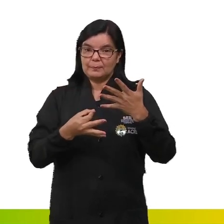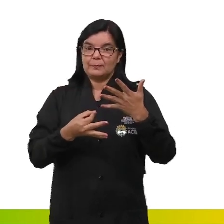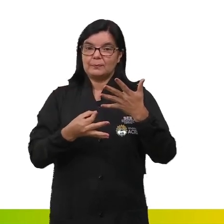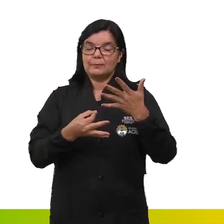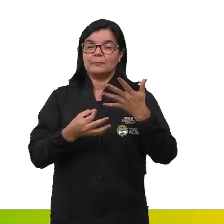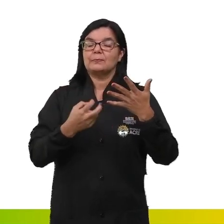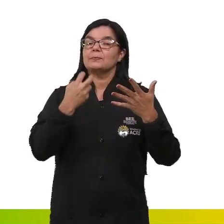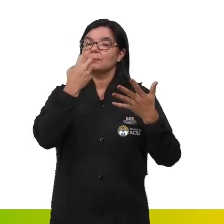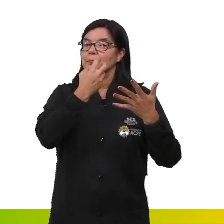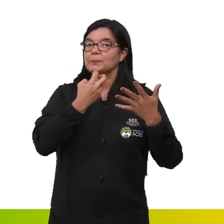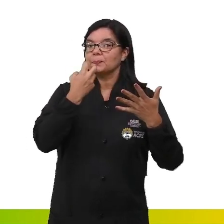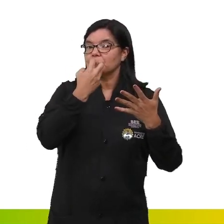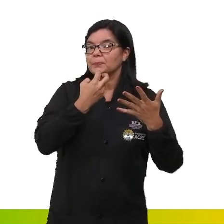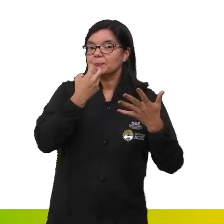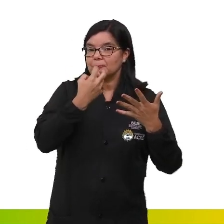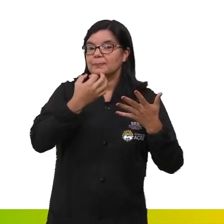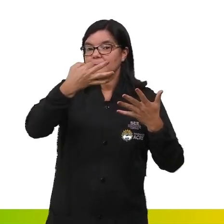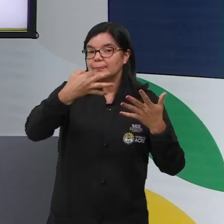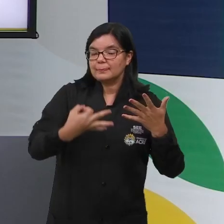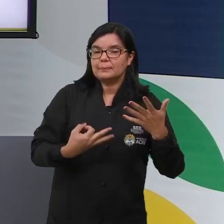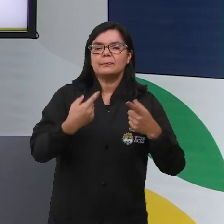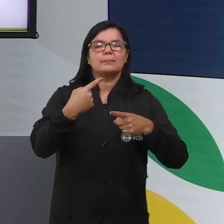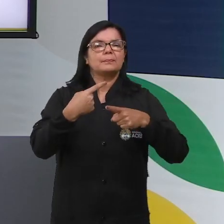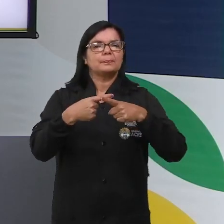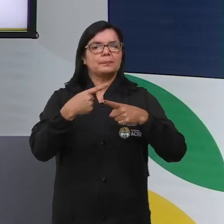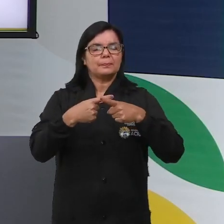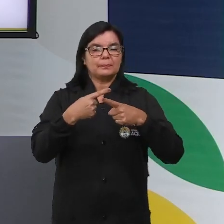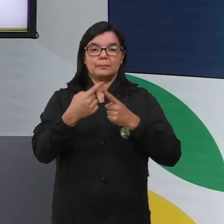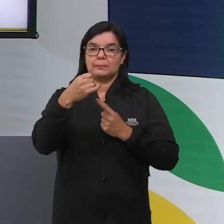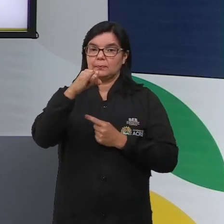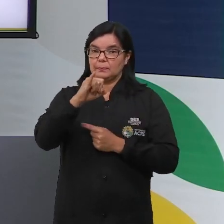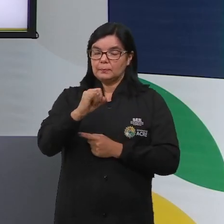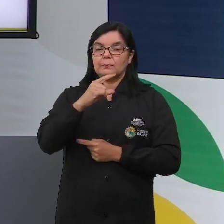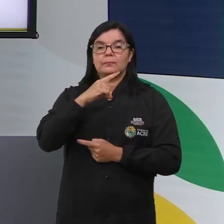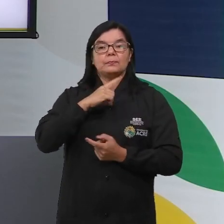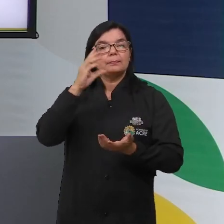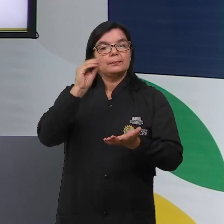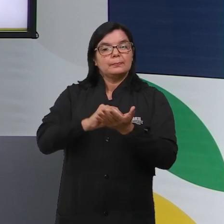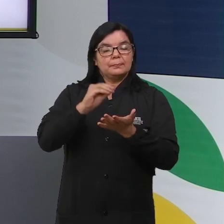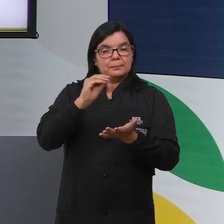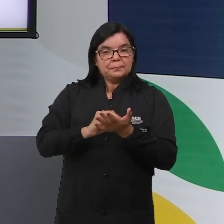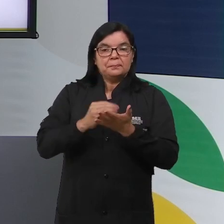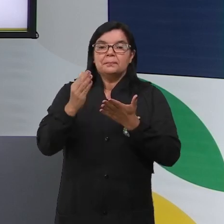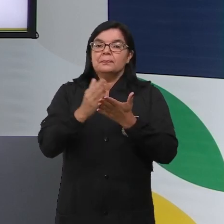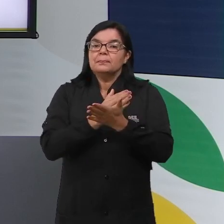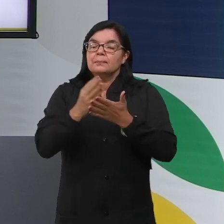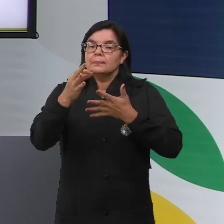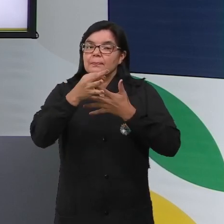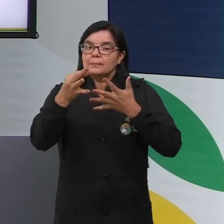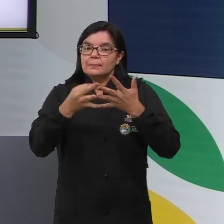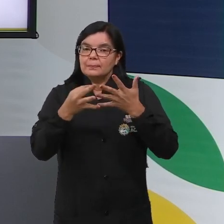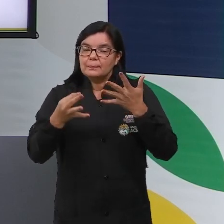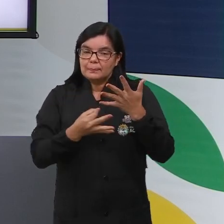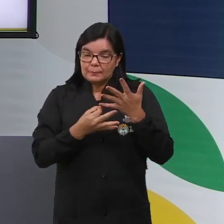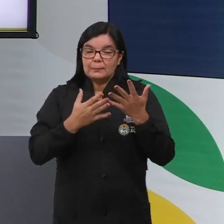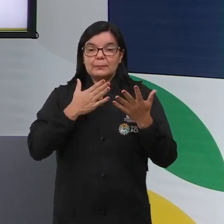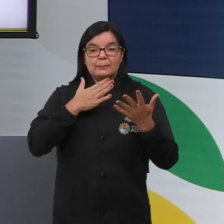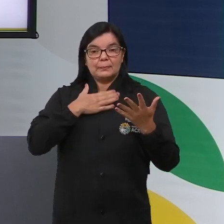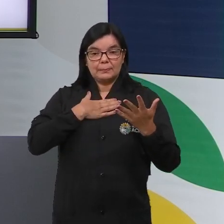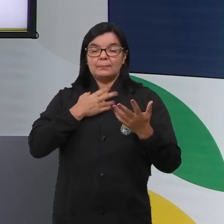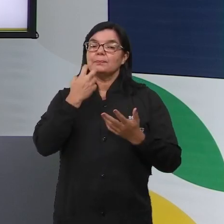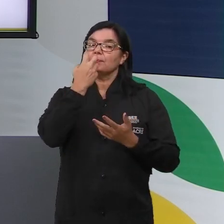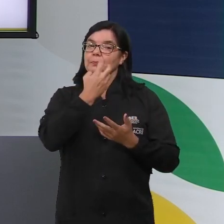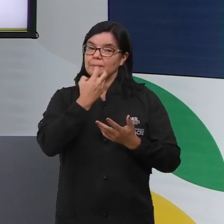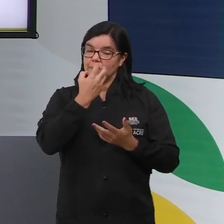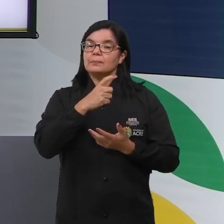oral eficaz. Por quê? Porque se eu tenho a ausência desses elementos, a minha produção oral, ela